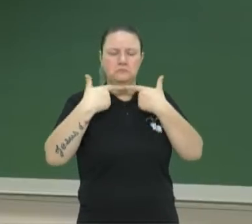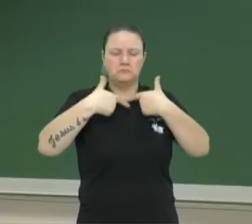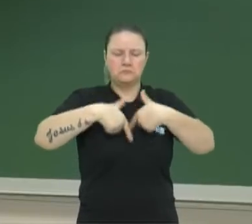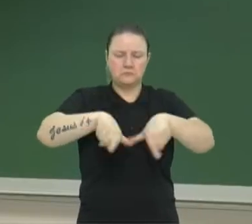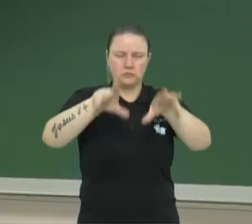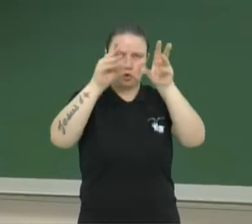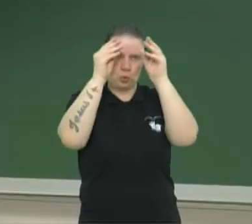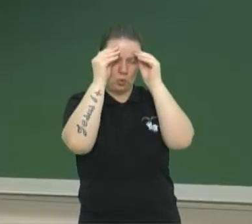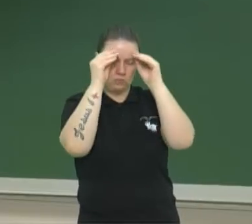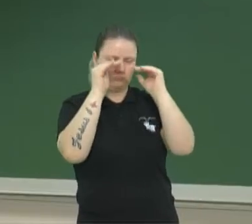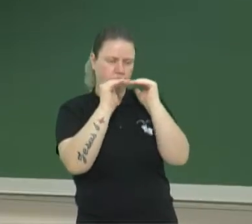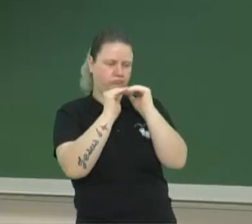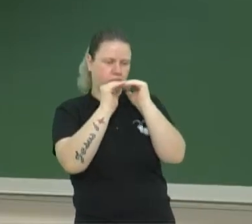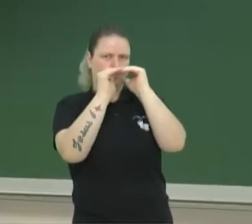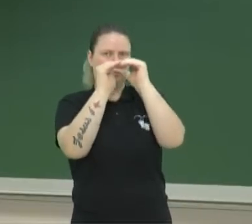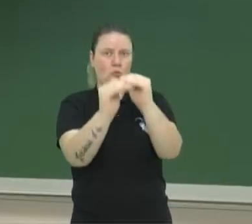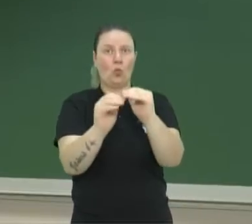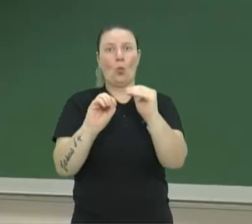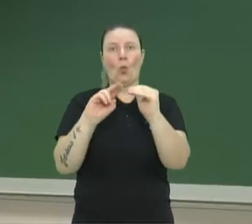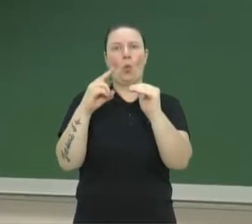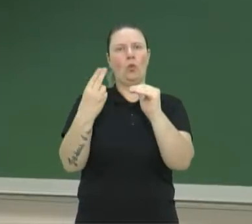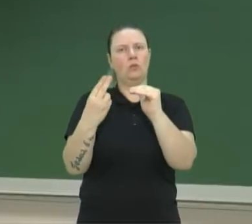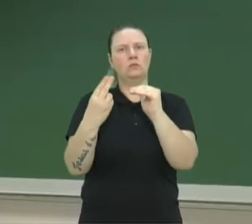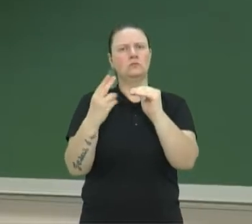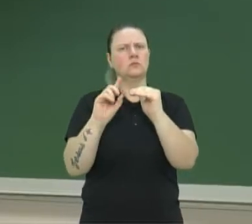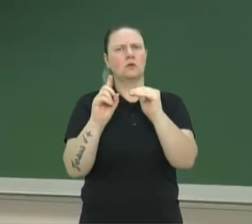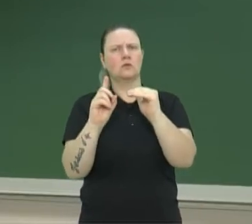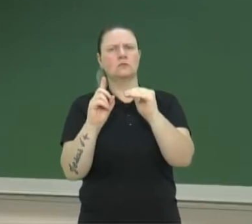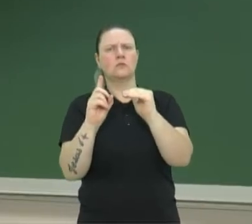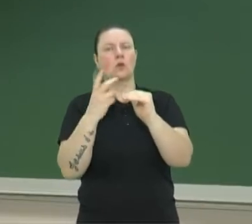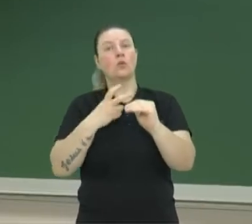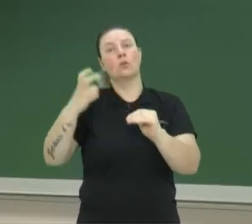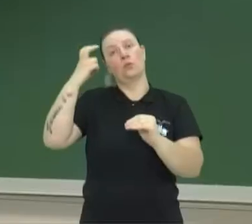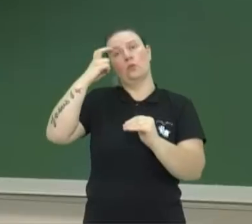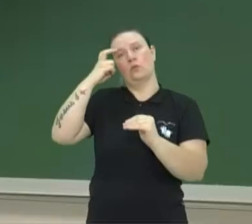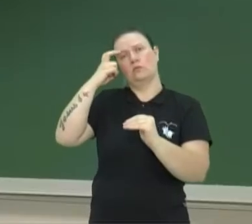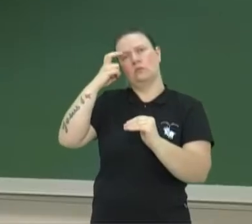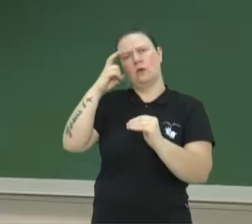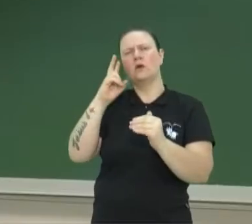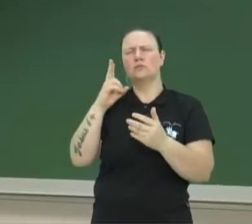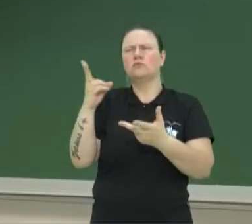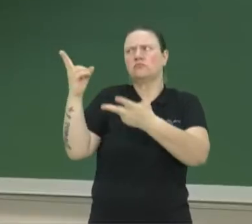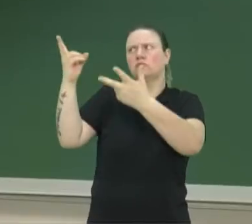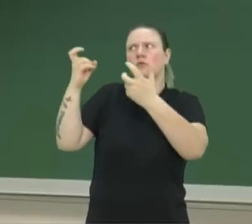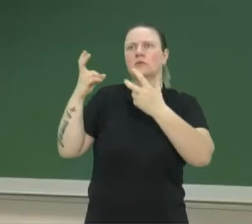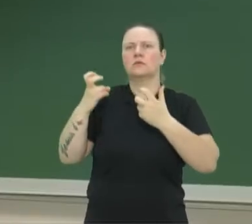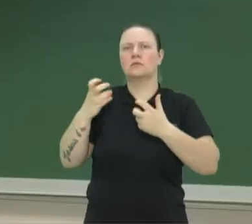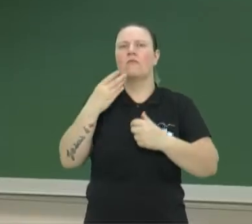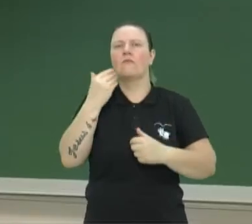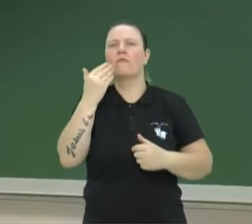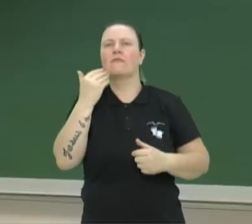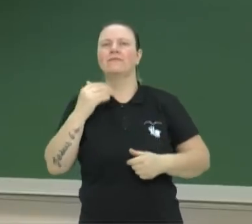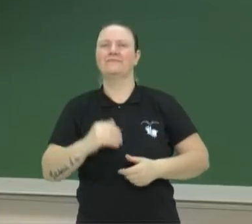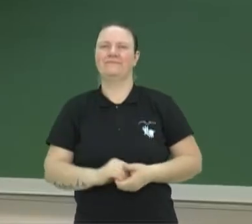norma padrão. Então, acho que você não teve dificuldade para identificar isso, né? Correto? Acho que não.